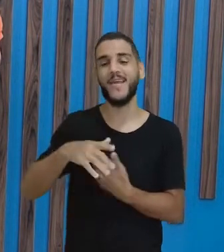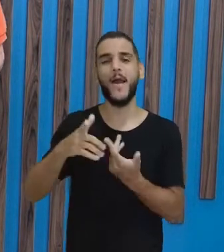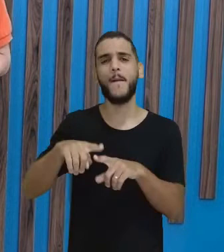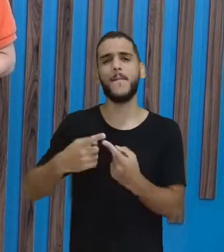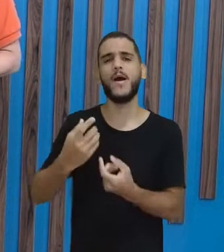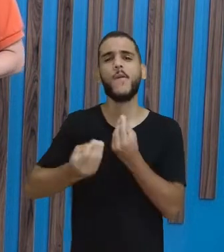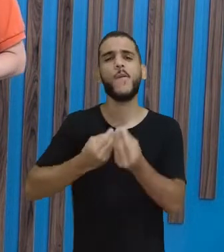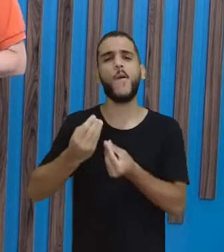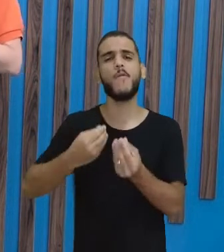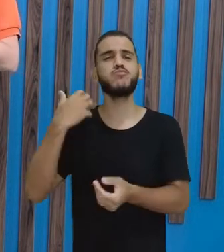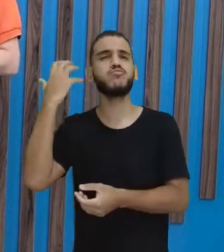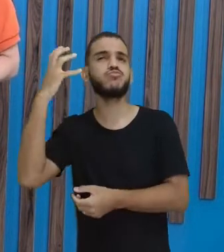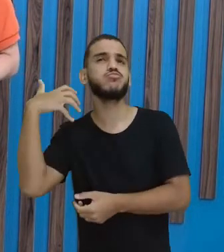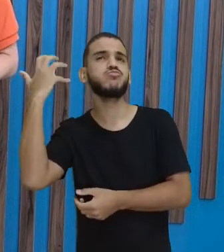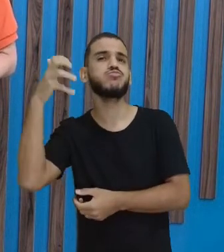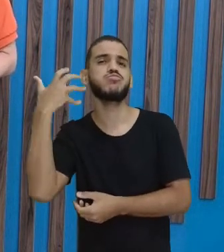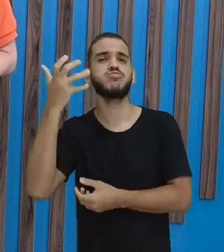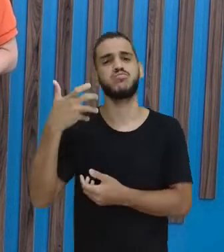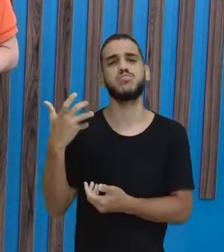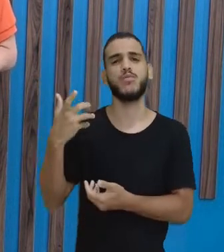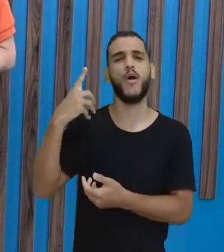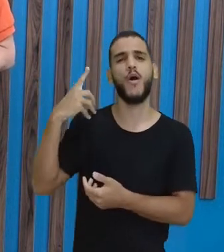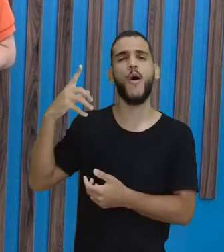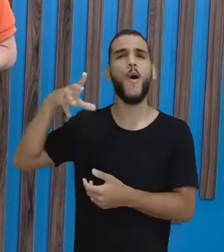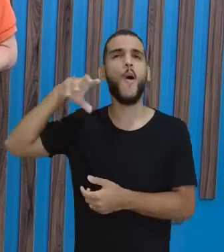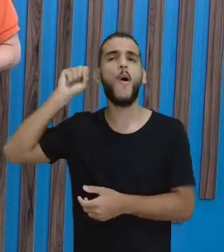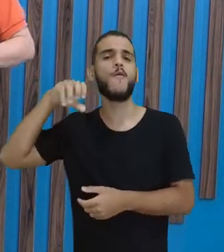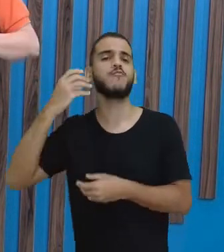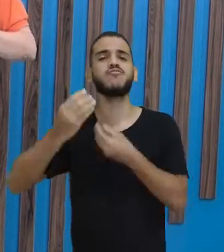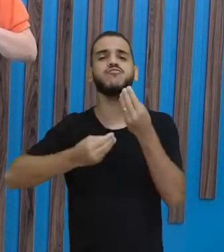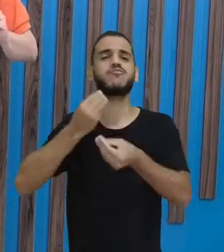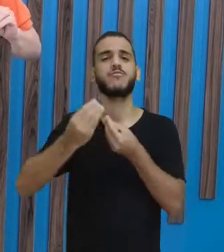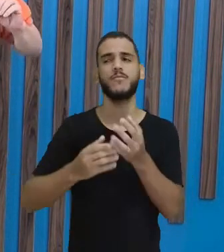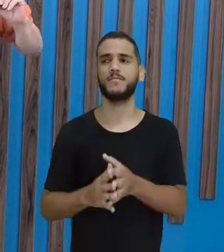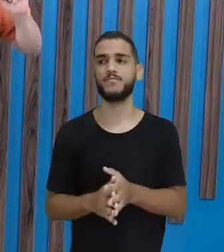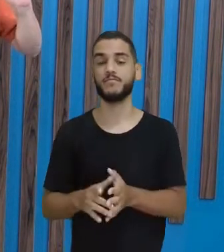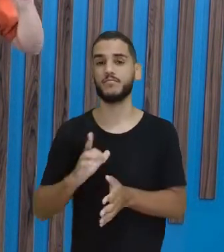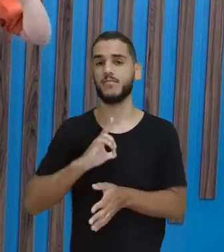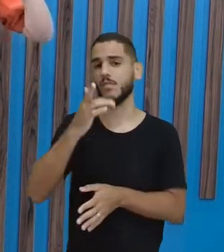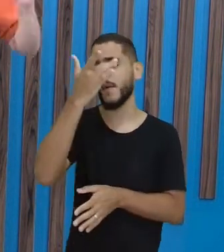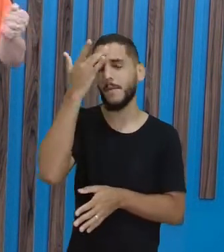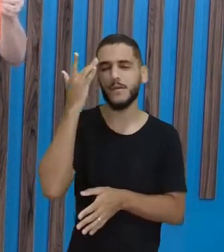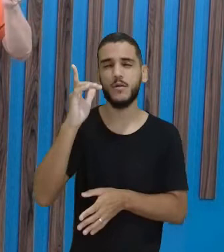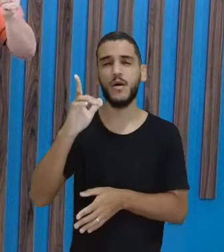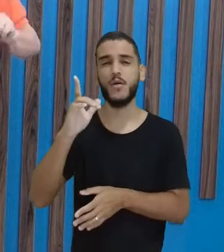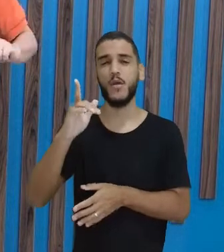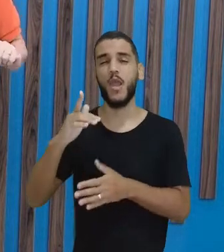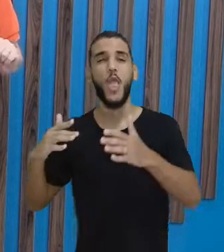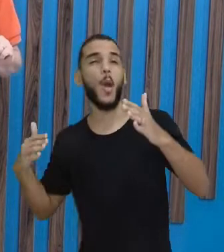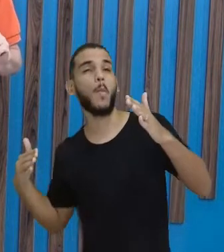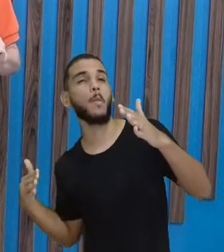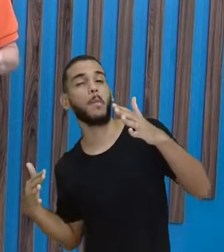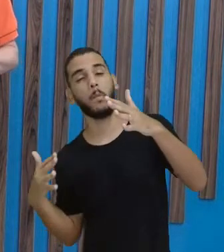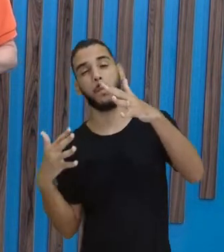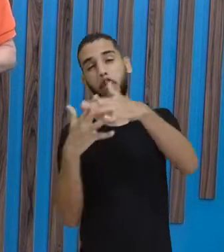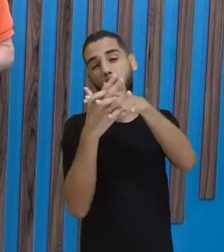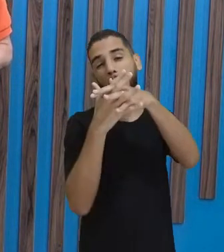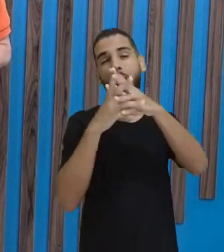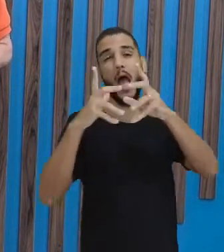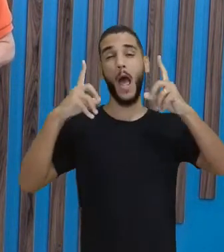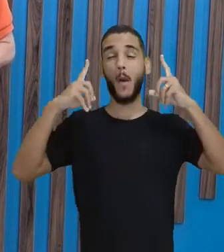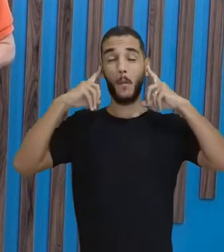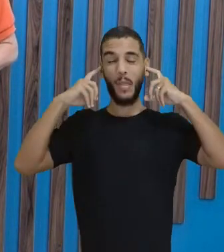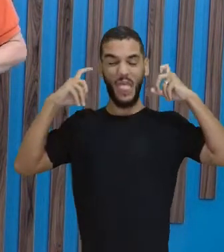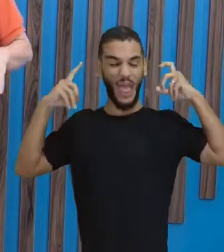é que vocês gostam de ouvir essa música? Tem gente que coloca na última, né, no último volume lá o